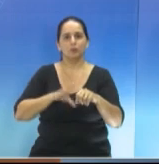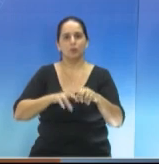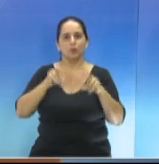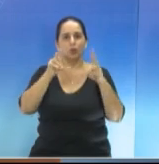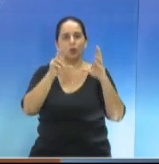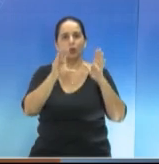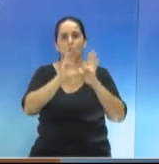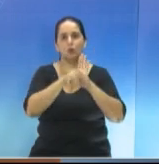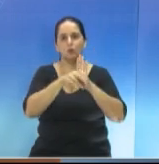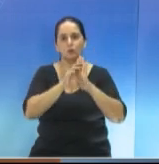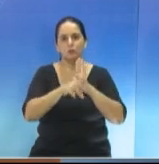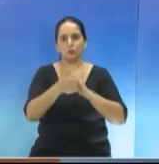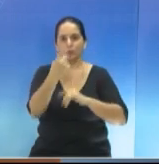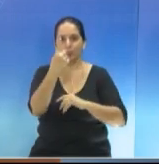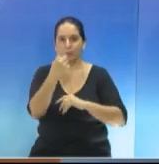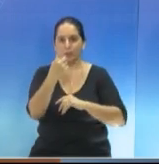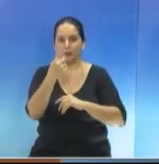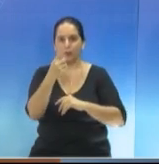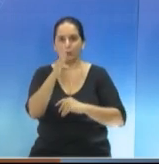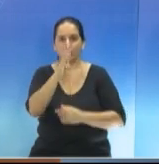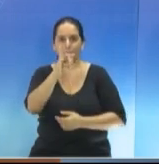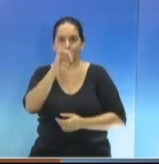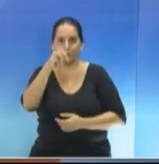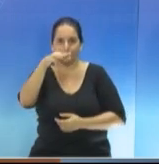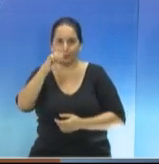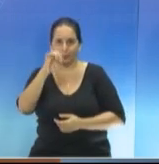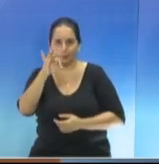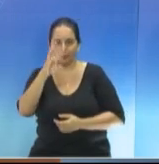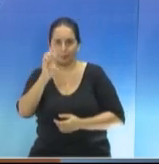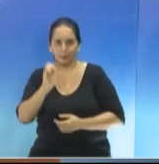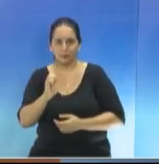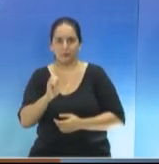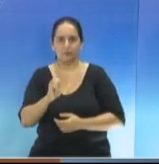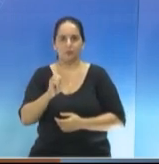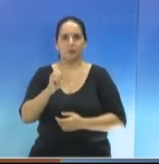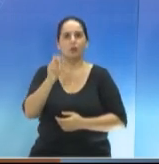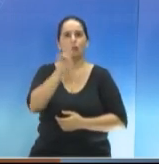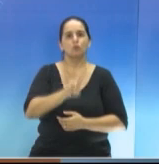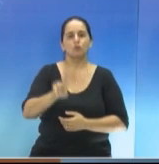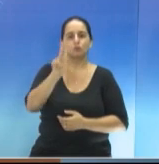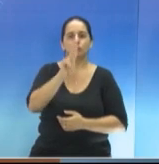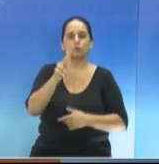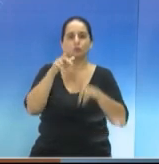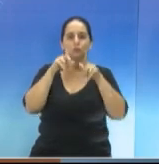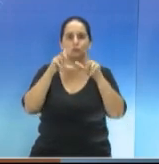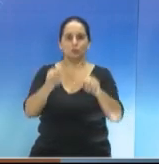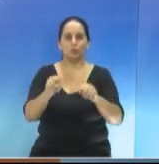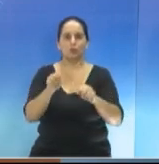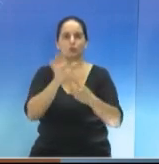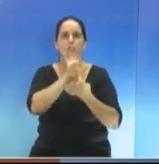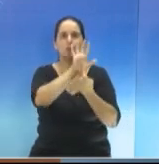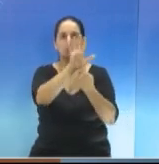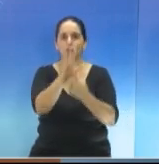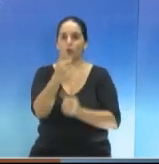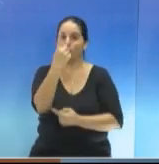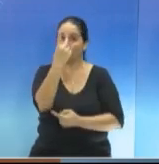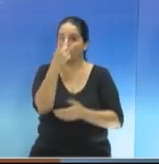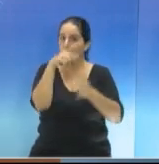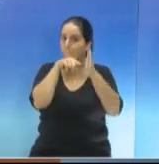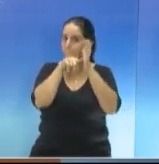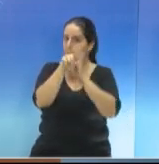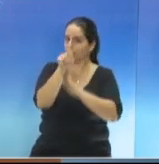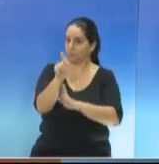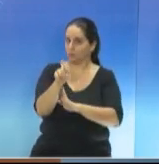de texto e a função de linguagem. Todas as funções de linguagem. Aqui eu só trouxe um exemplo, um exercício, uma questão